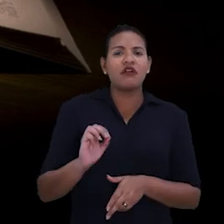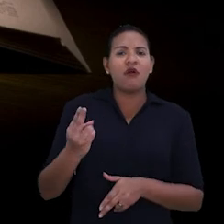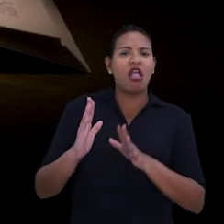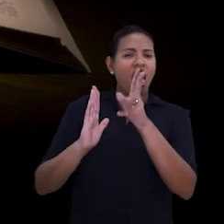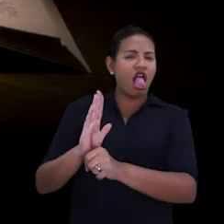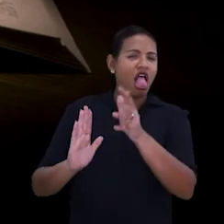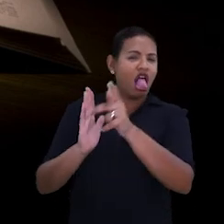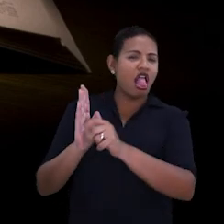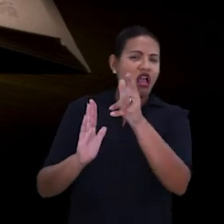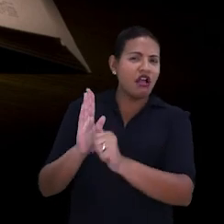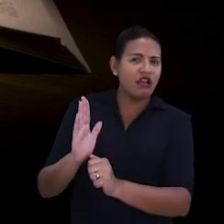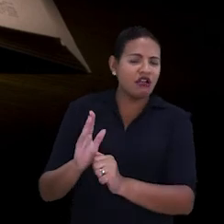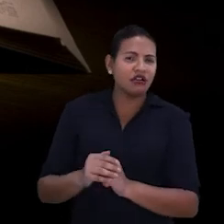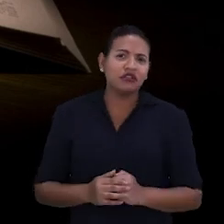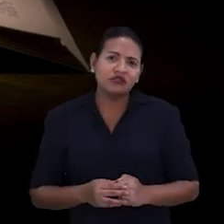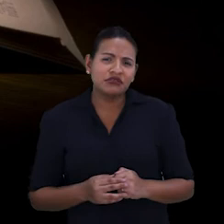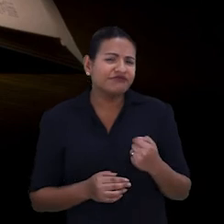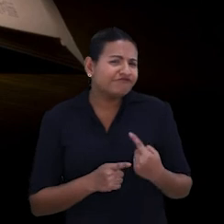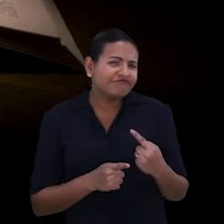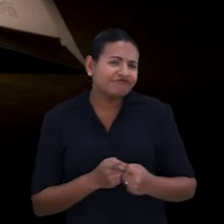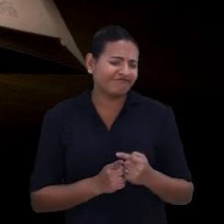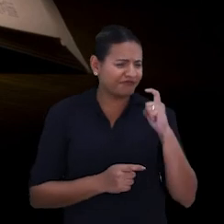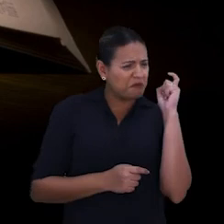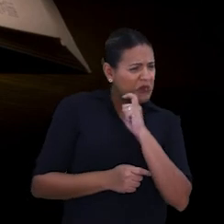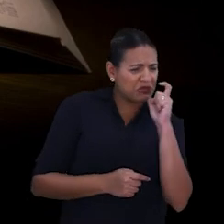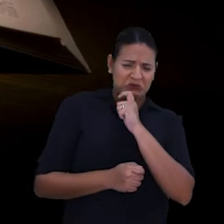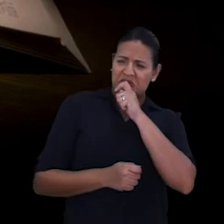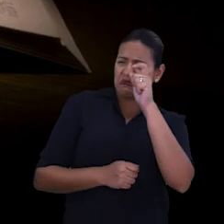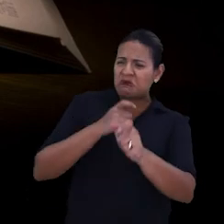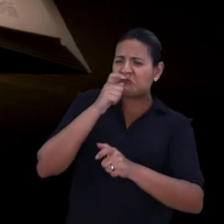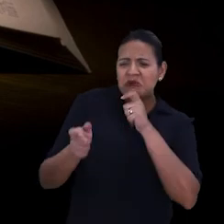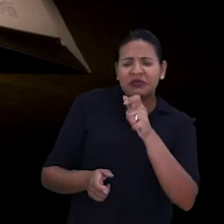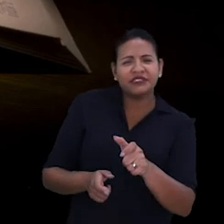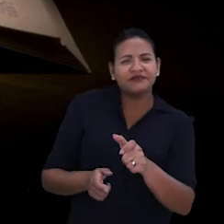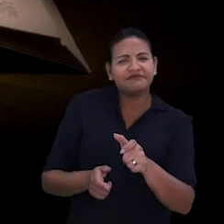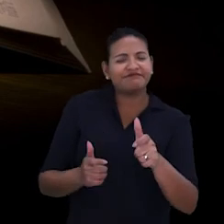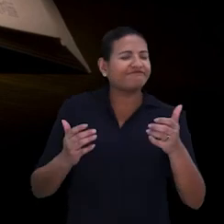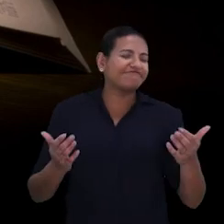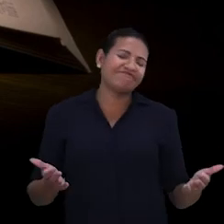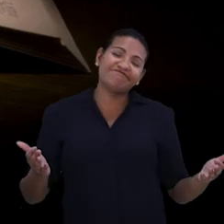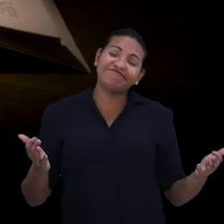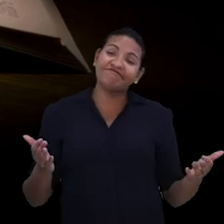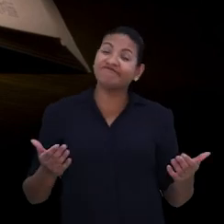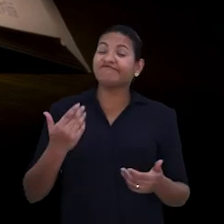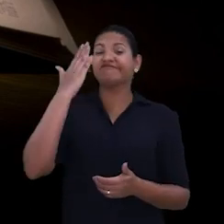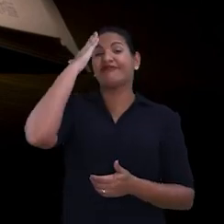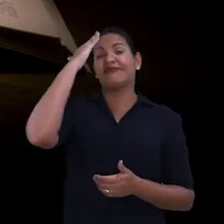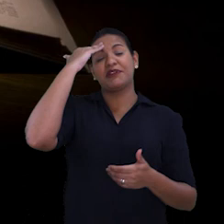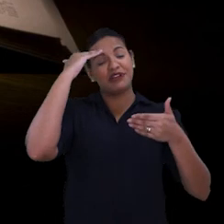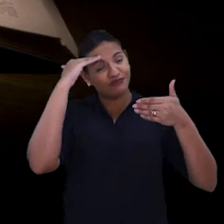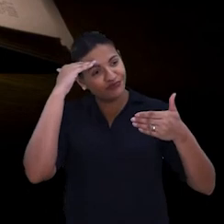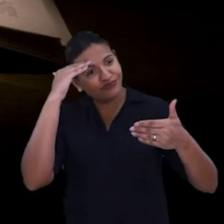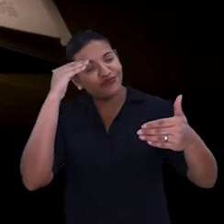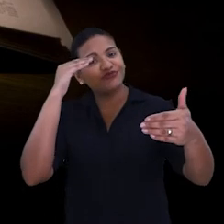mentimos tanto com palavras tão judiciosas? Tudo isso saberemos e muito mais do que cabe enumerar